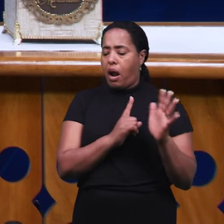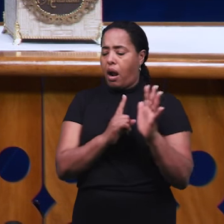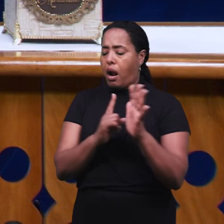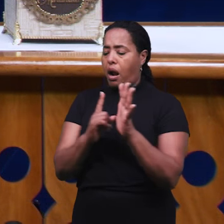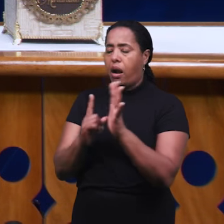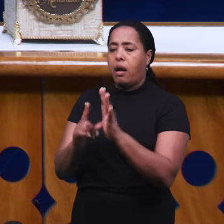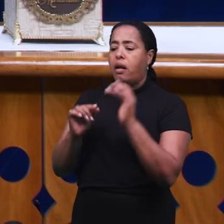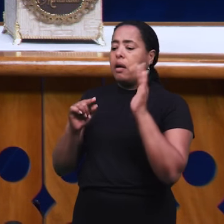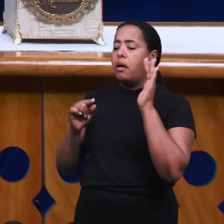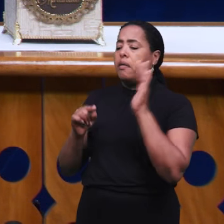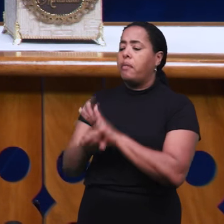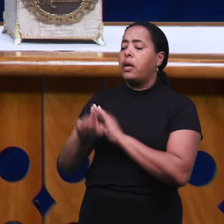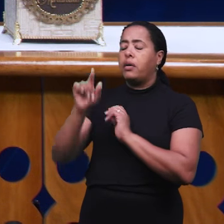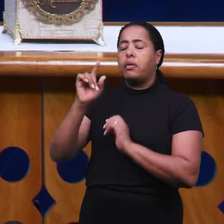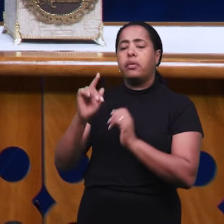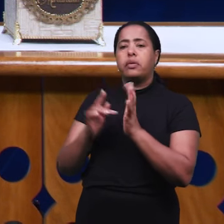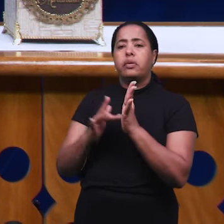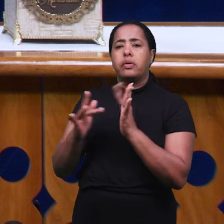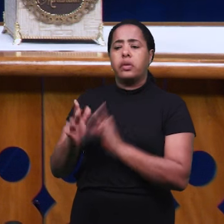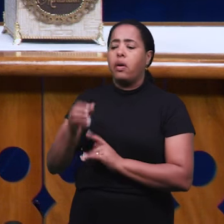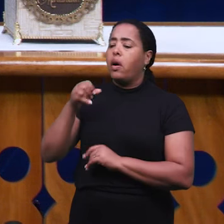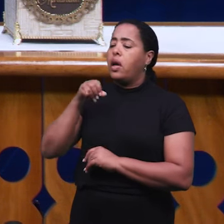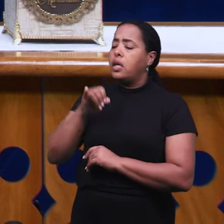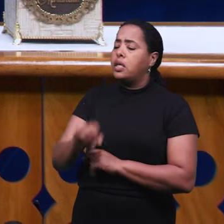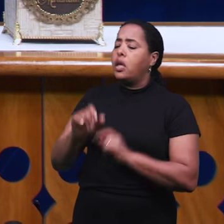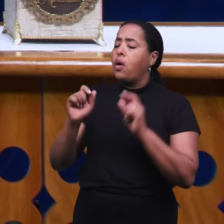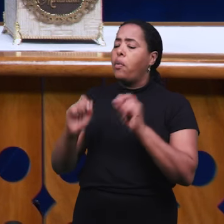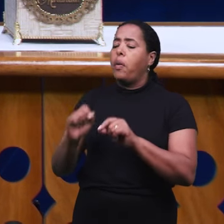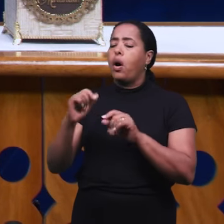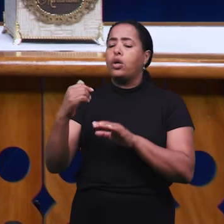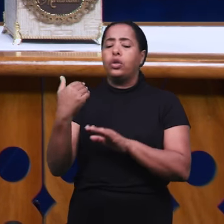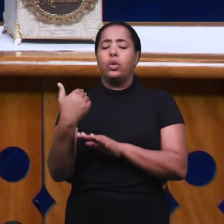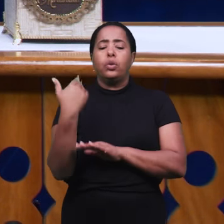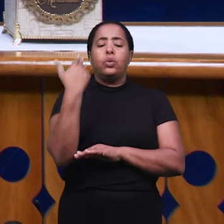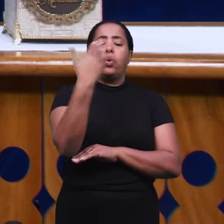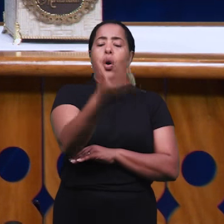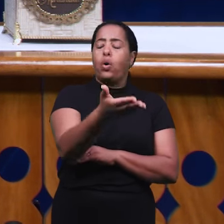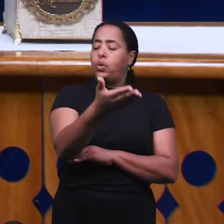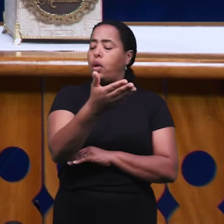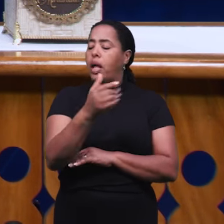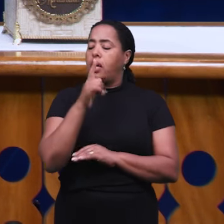eles consultam ao Senhor se eles poderiam ir para o outro lado